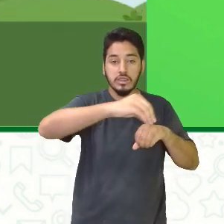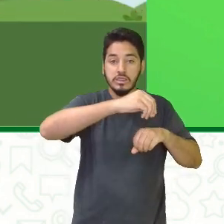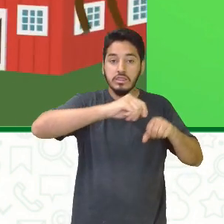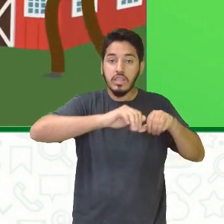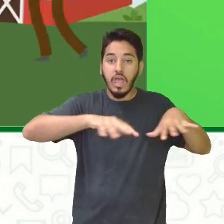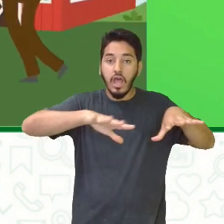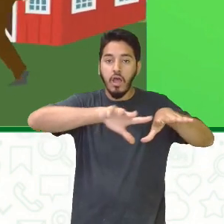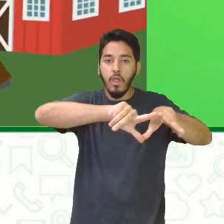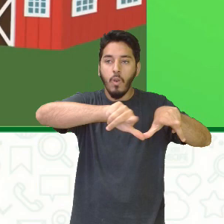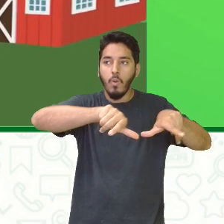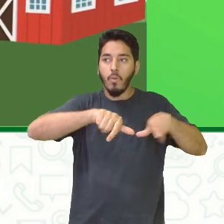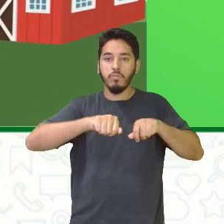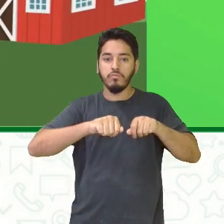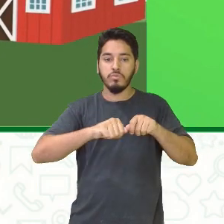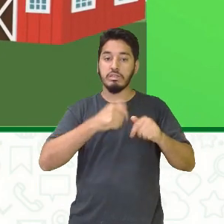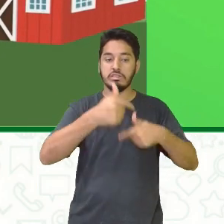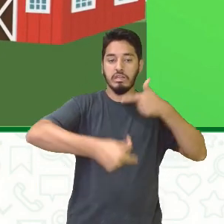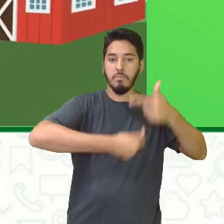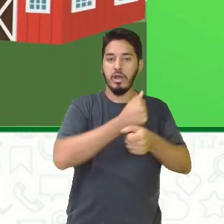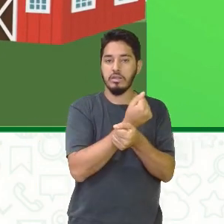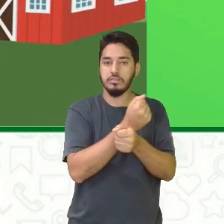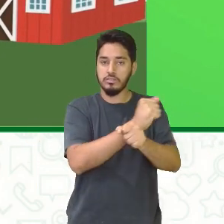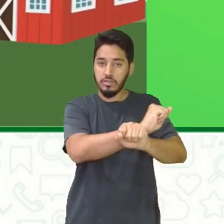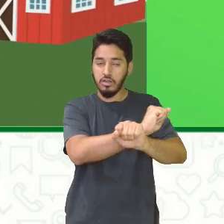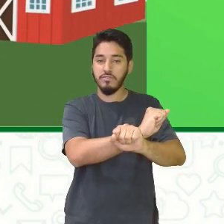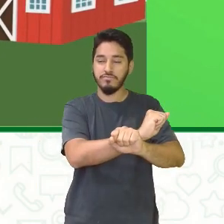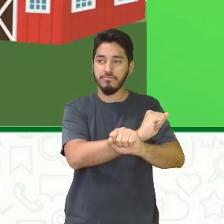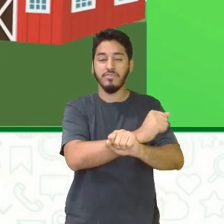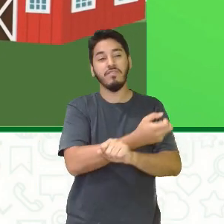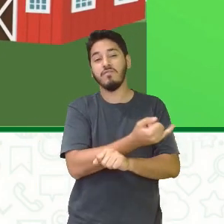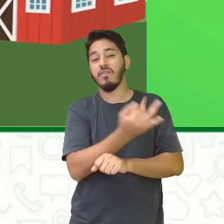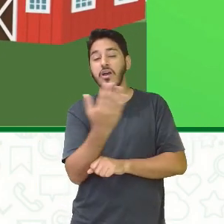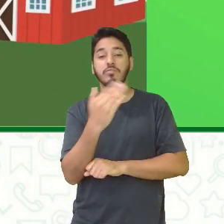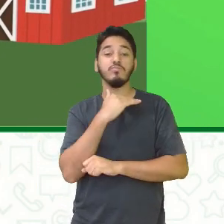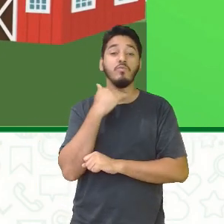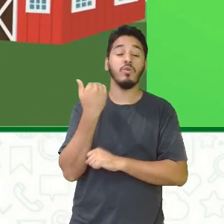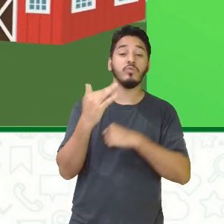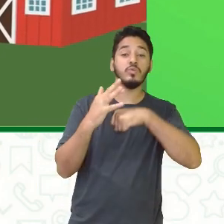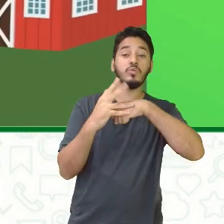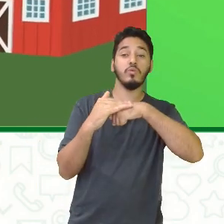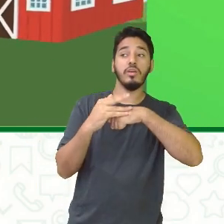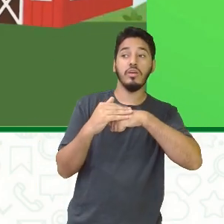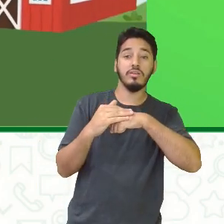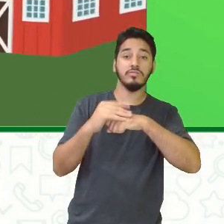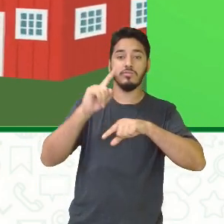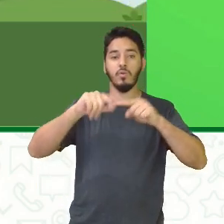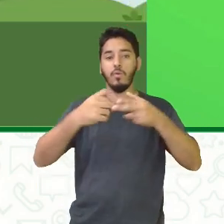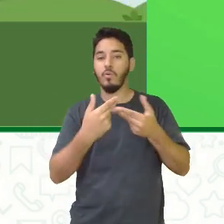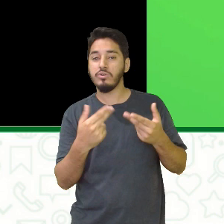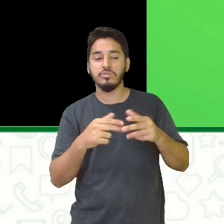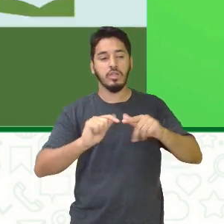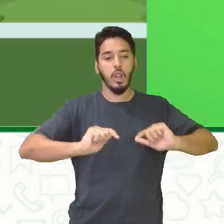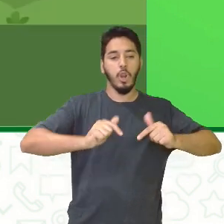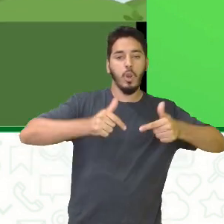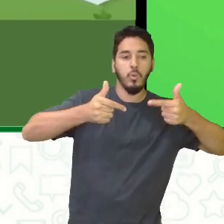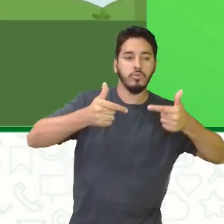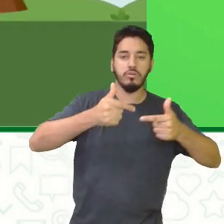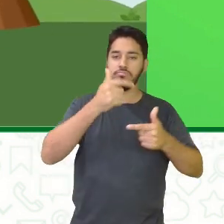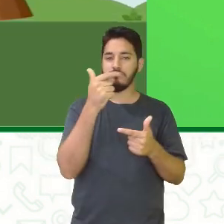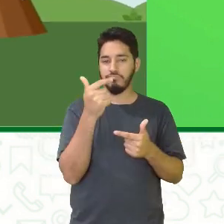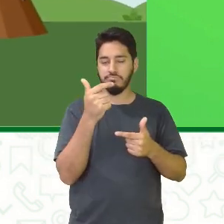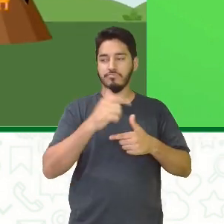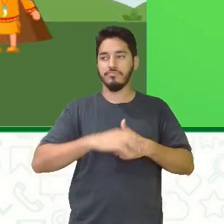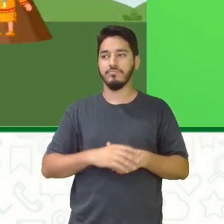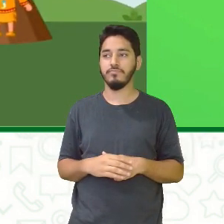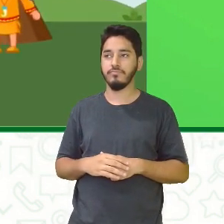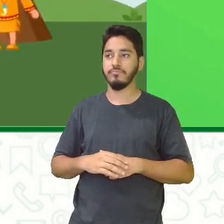foram submetidos ao trabalho escravo e muitos morreram por doenças ou luta pelas posses das terras. Atualmente,